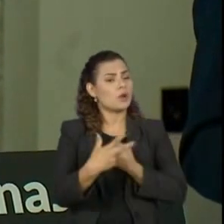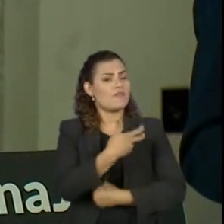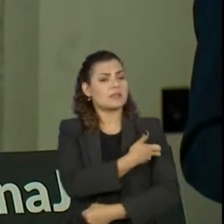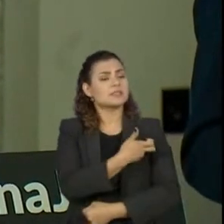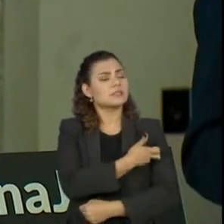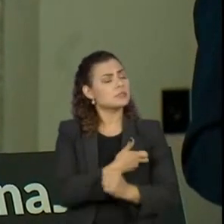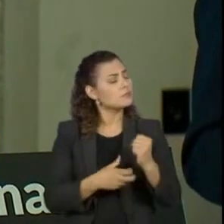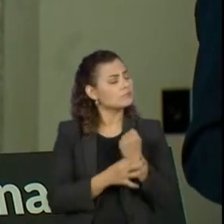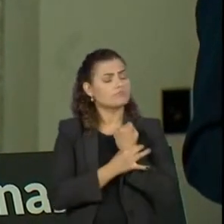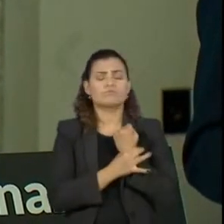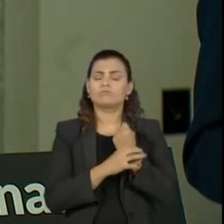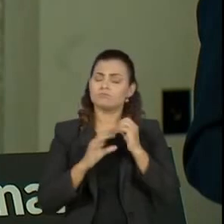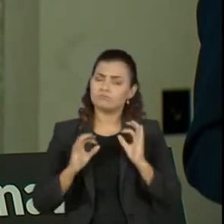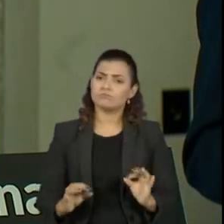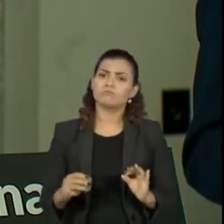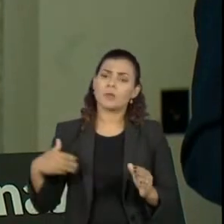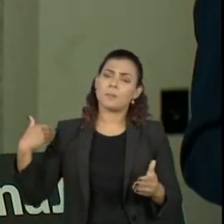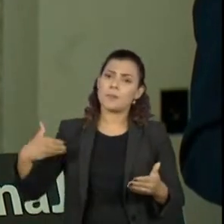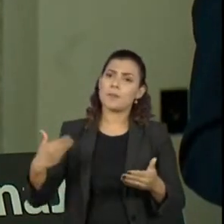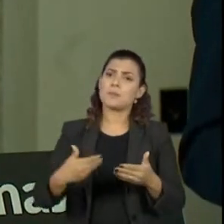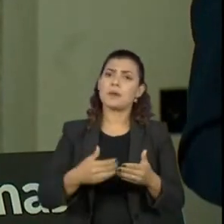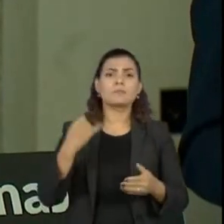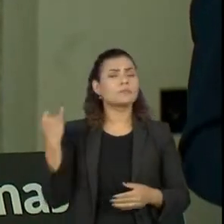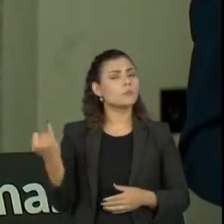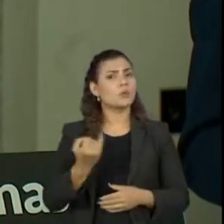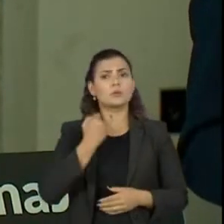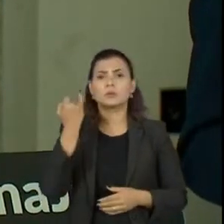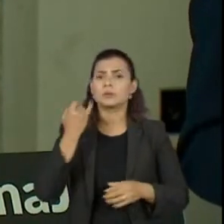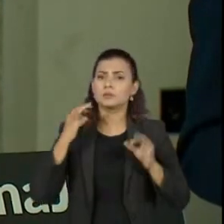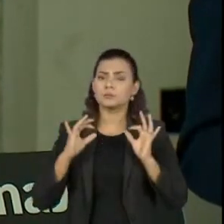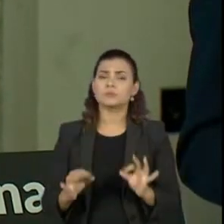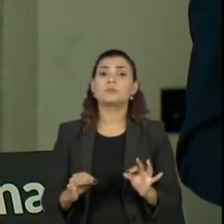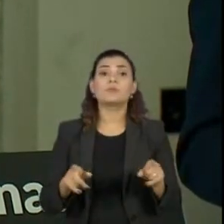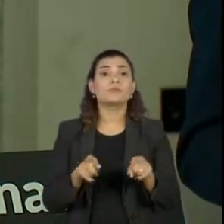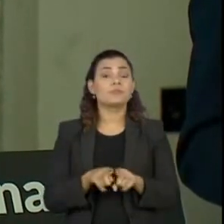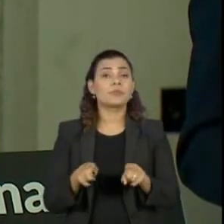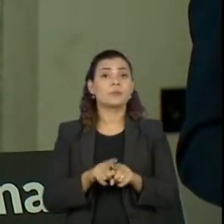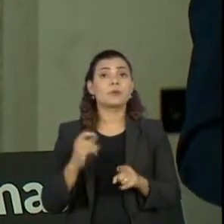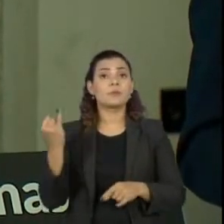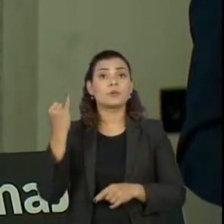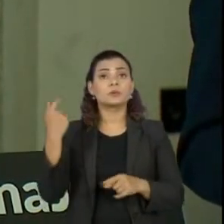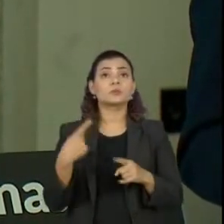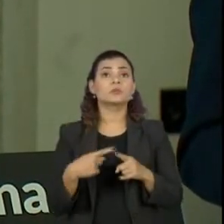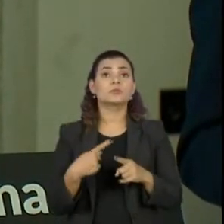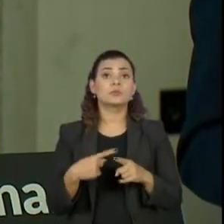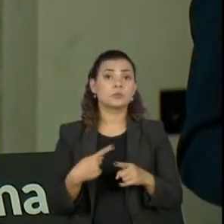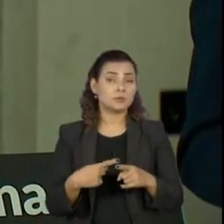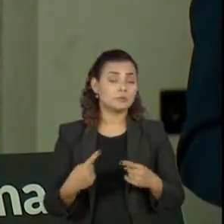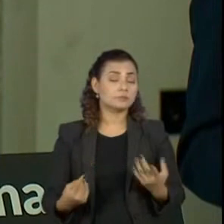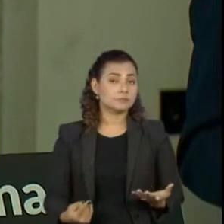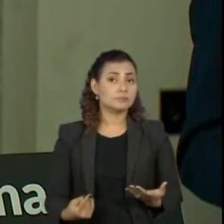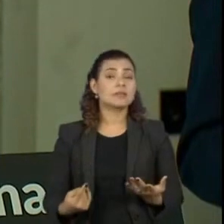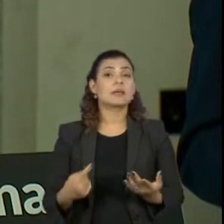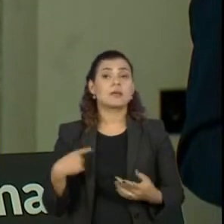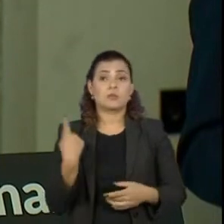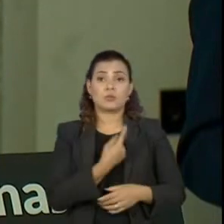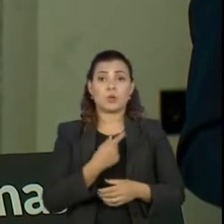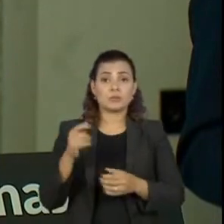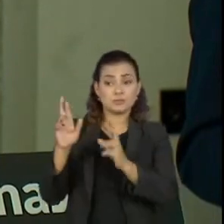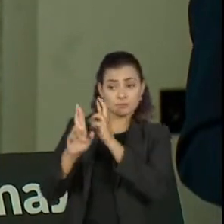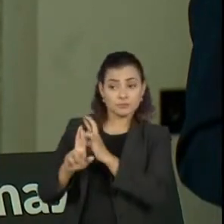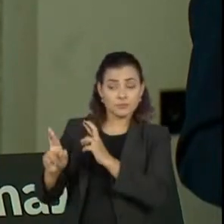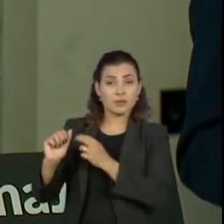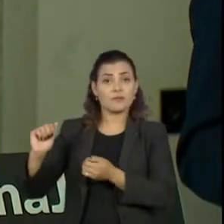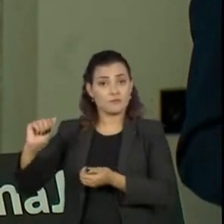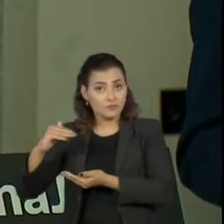seu perfil de segurança ao longo do tempo, e isso é muito importante, inclusive é um requisito que tanto a nossa agência regulatória como